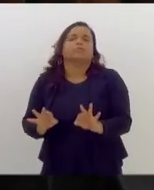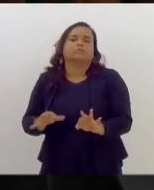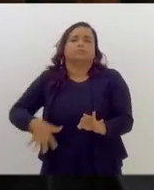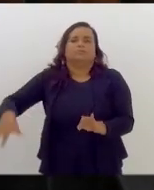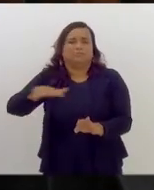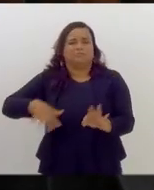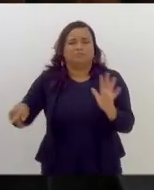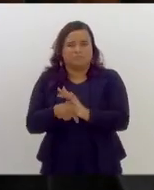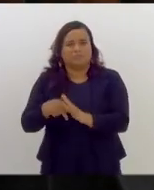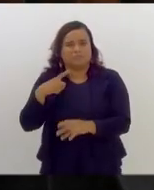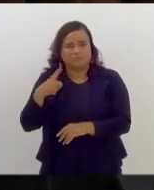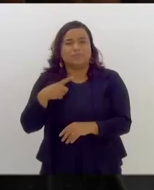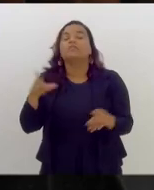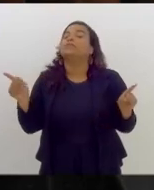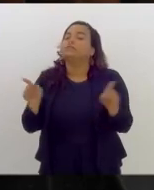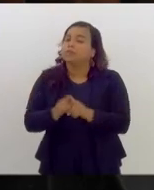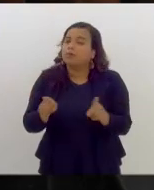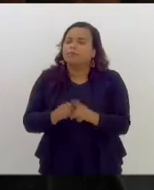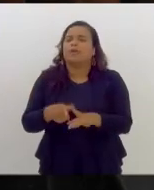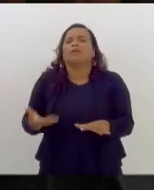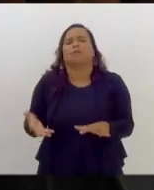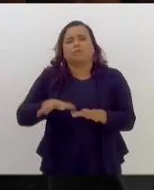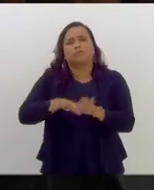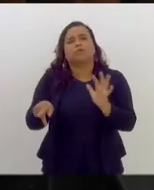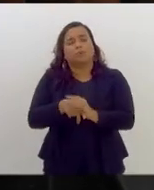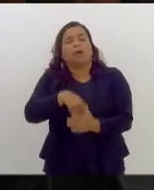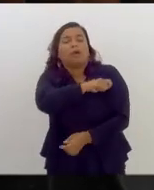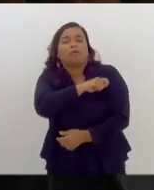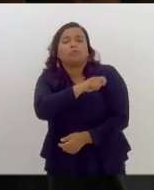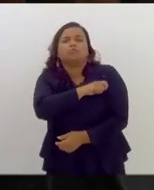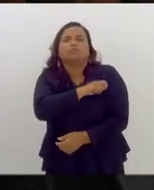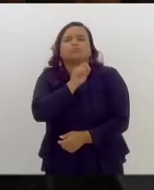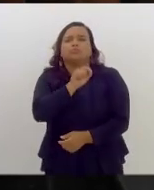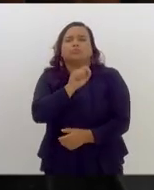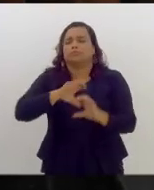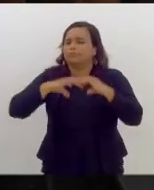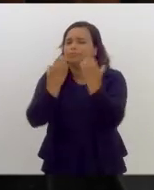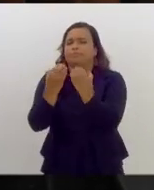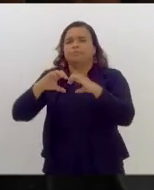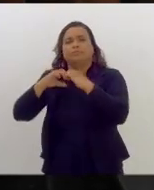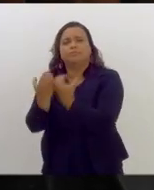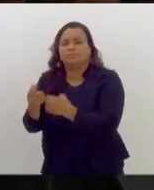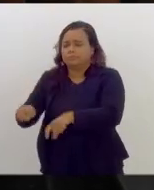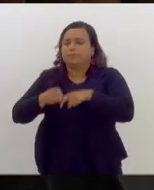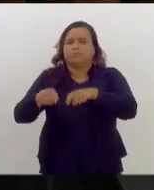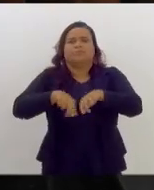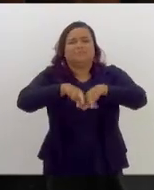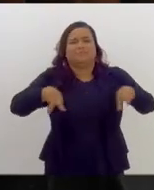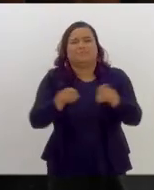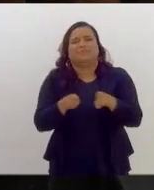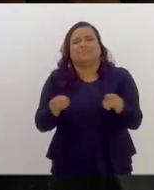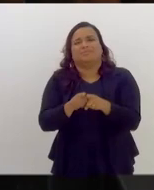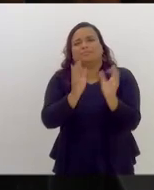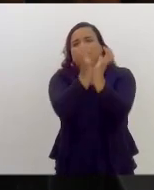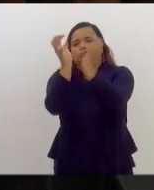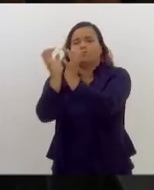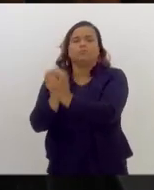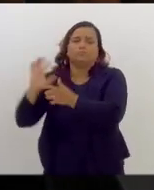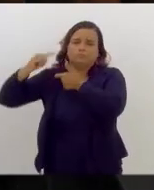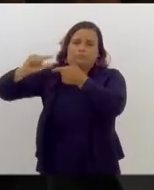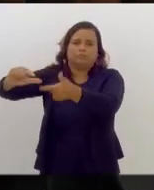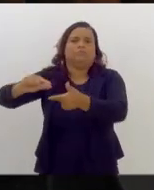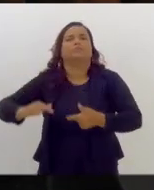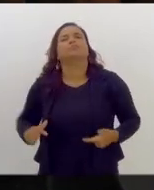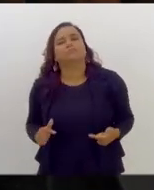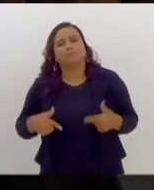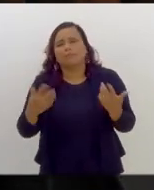escolas convencionais, mas também a inclusão, Luiz Paulo, dos alunos das comunidades rurais, dos povos tradicionais, das